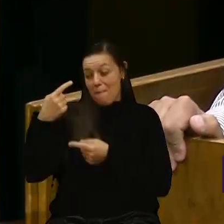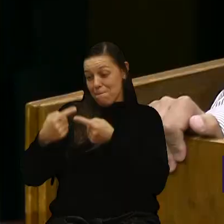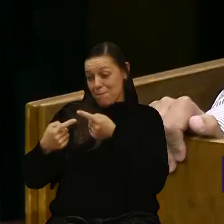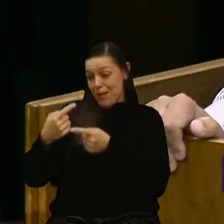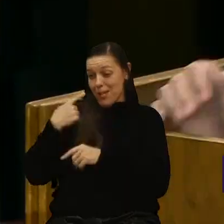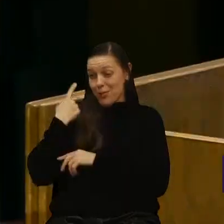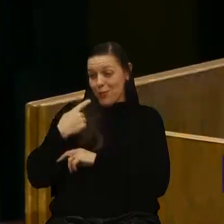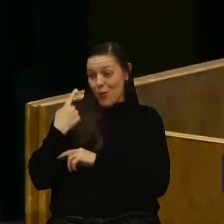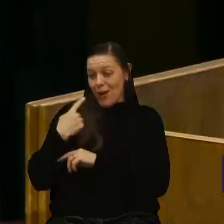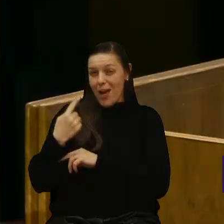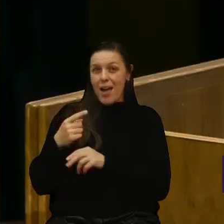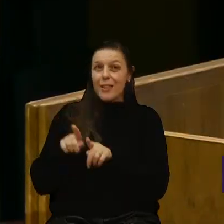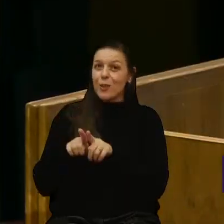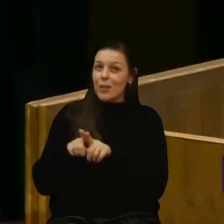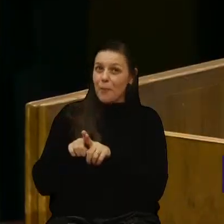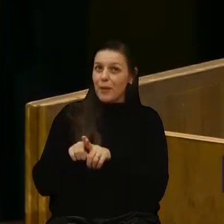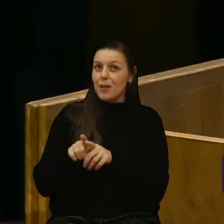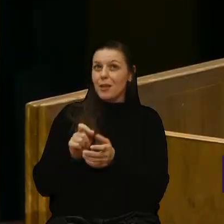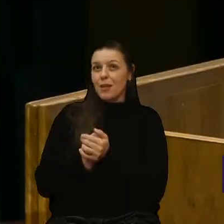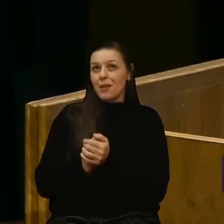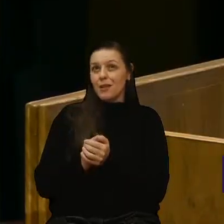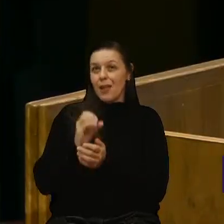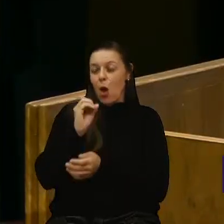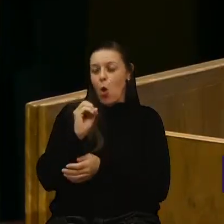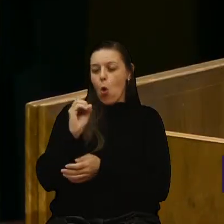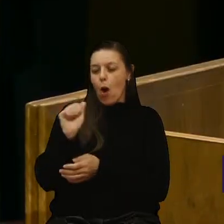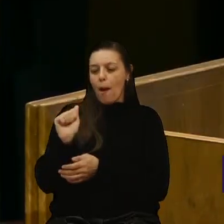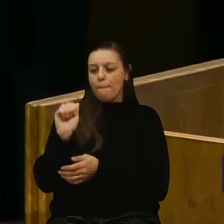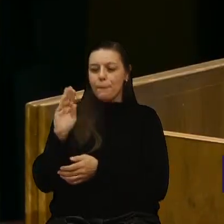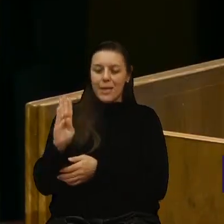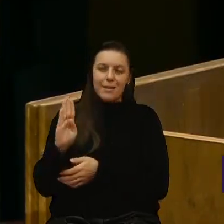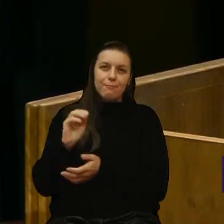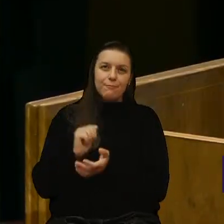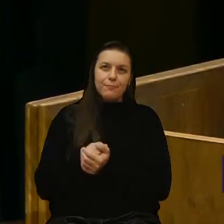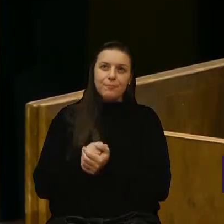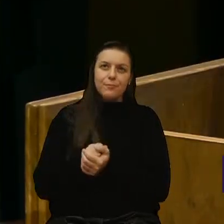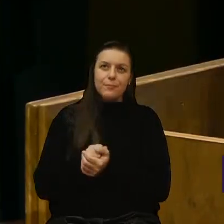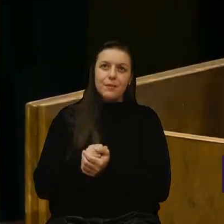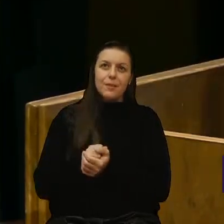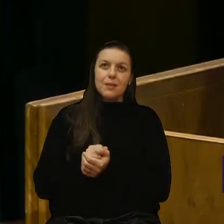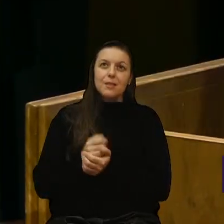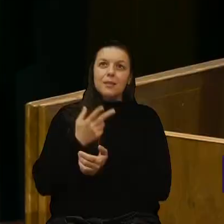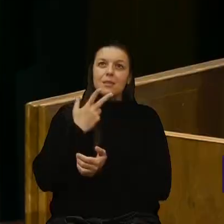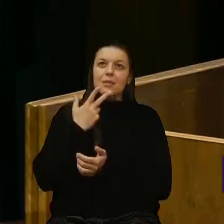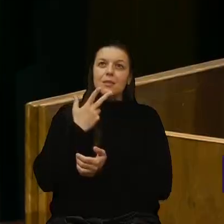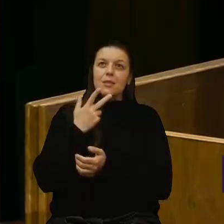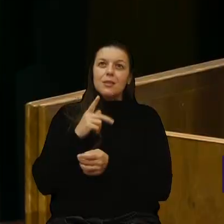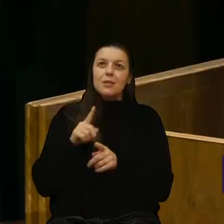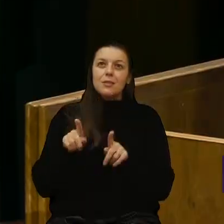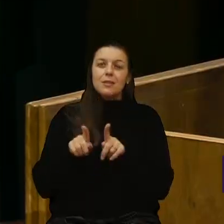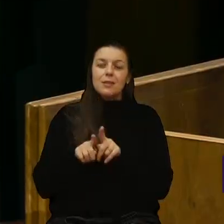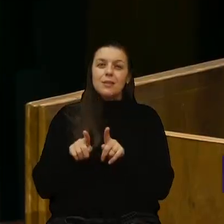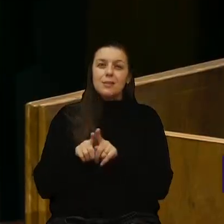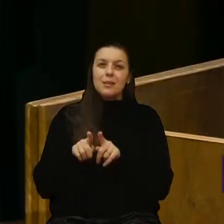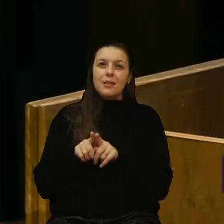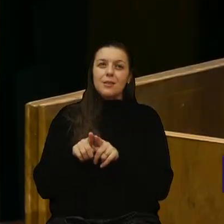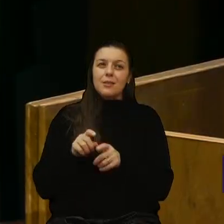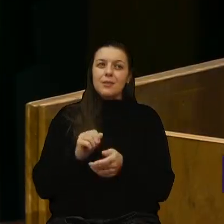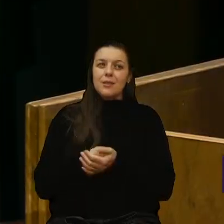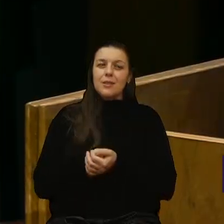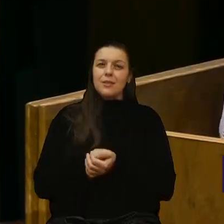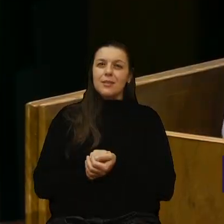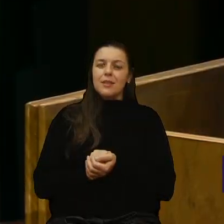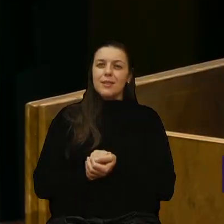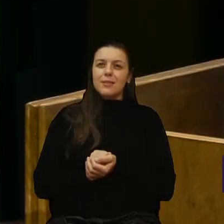advogado, e aqui também da OAB. Digo ainda, professora Ana Camardello, que é muito bonito nós